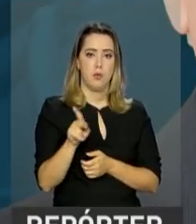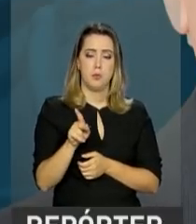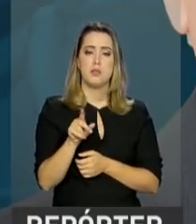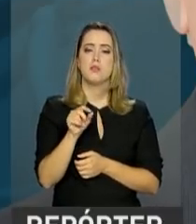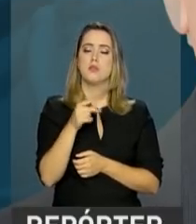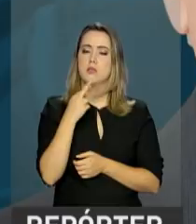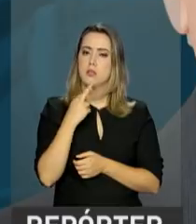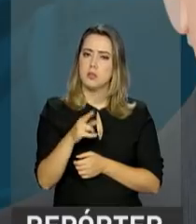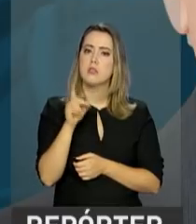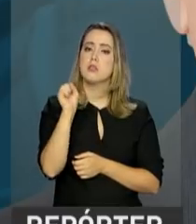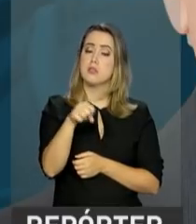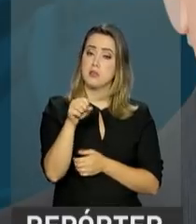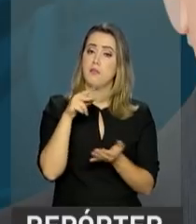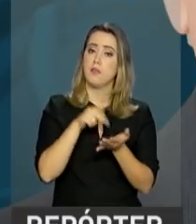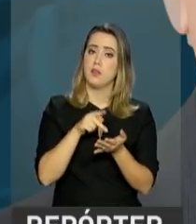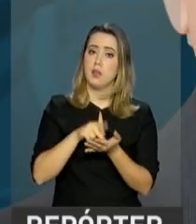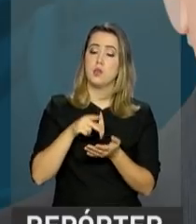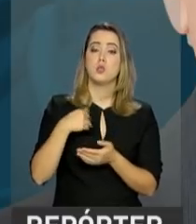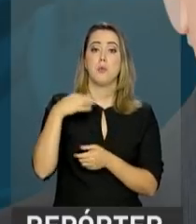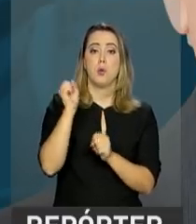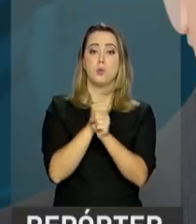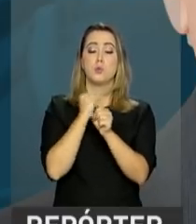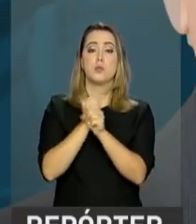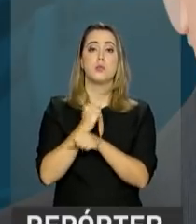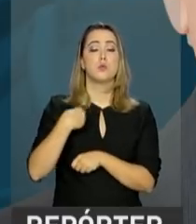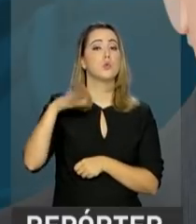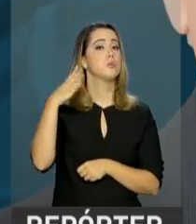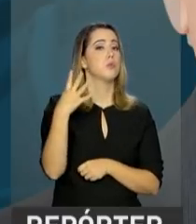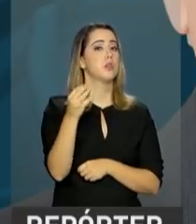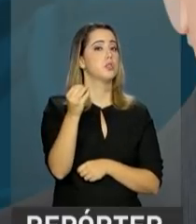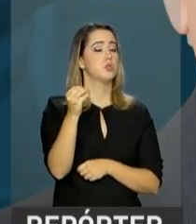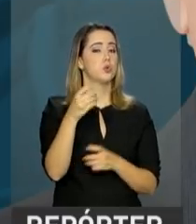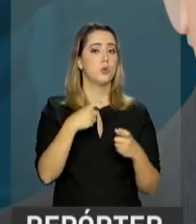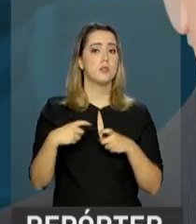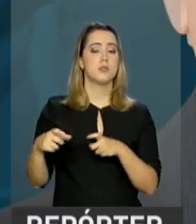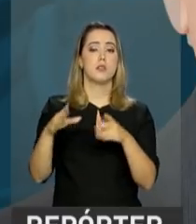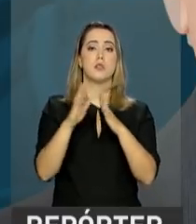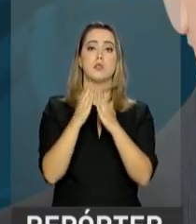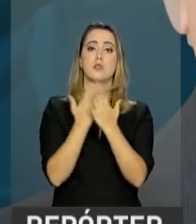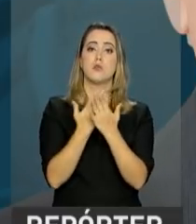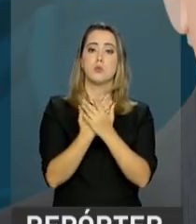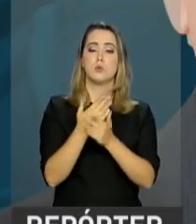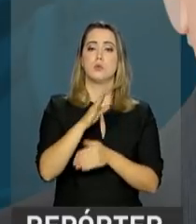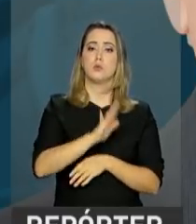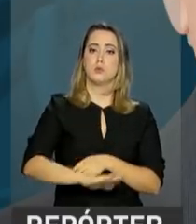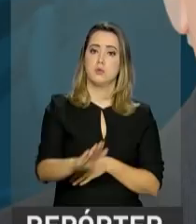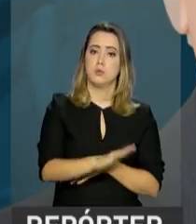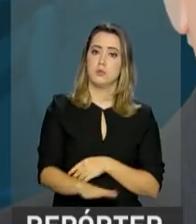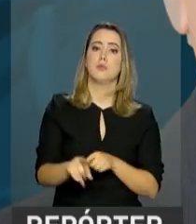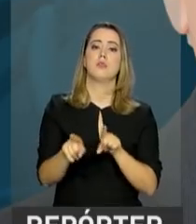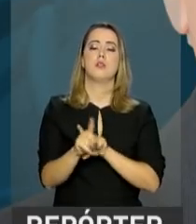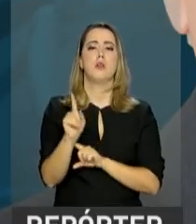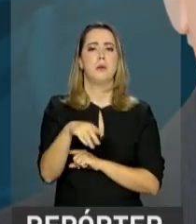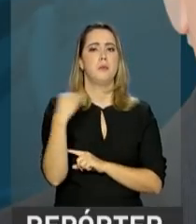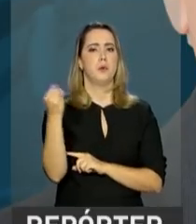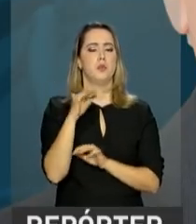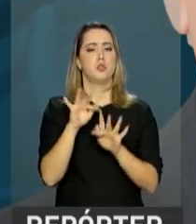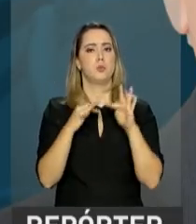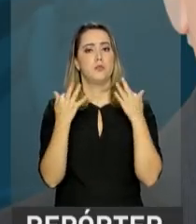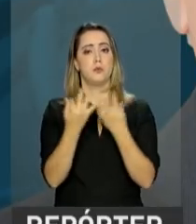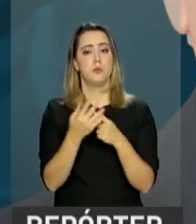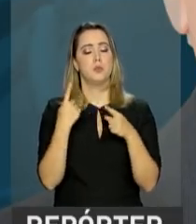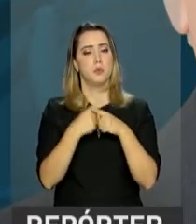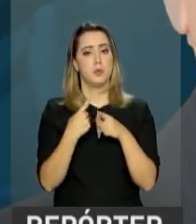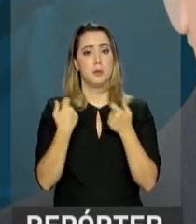creches por todo o brasil a gente sabe que essa é uma ação fundamental para as famílias porque o país